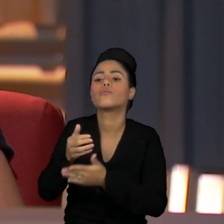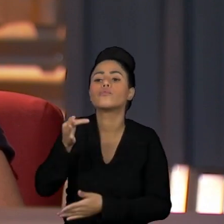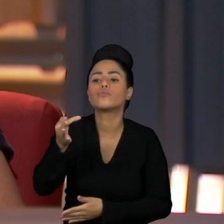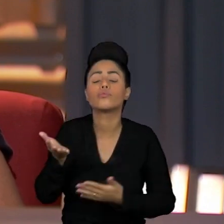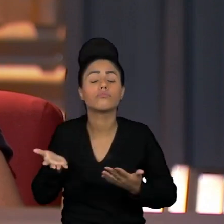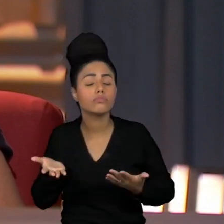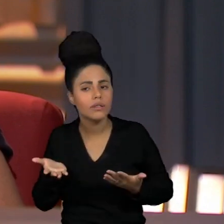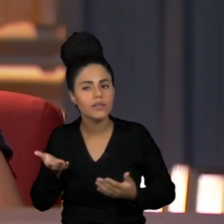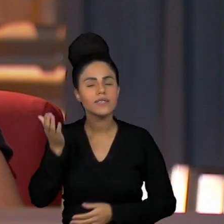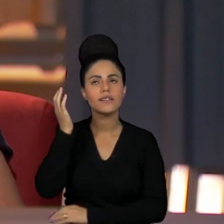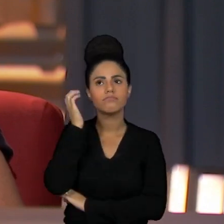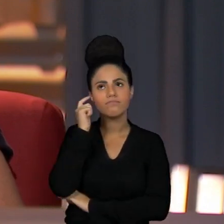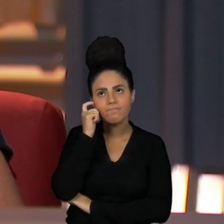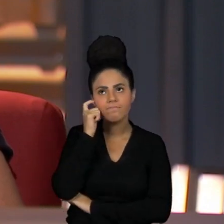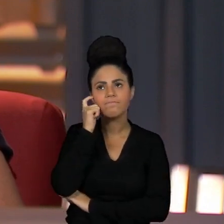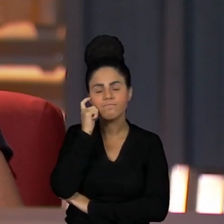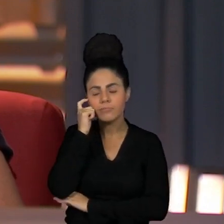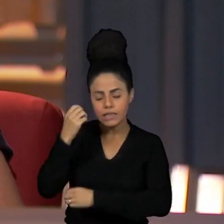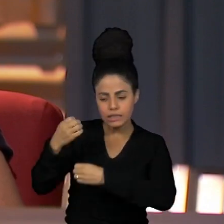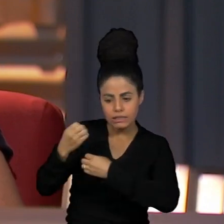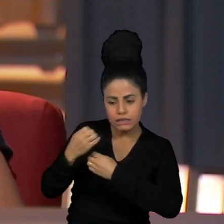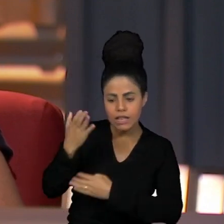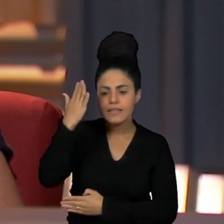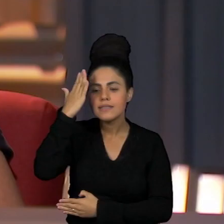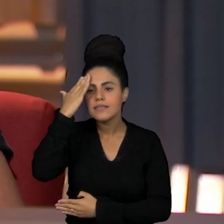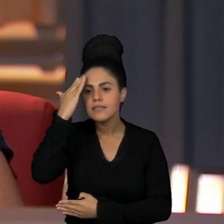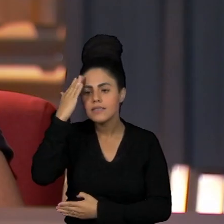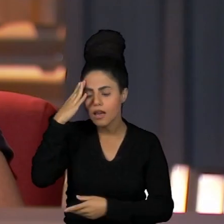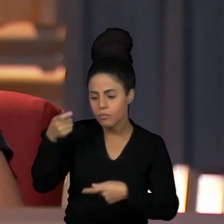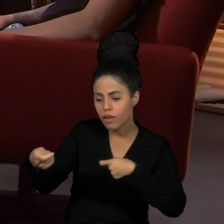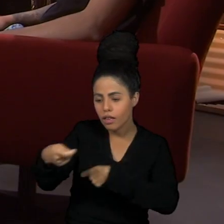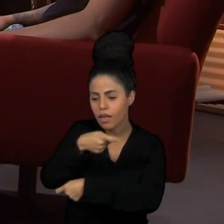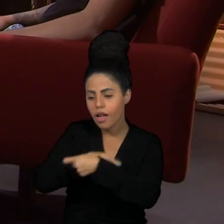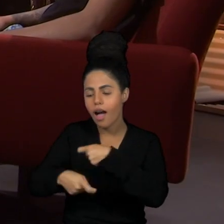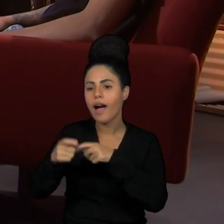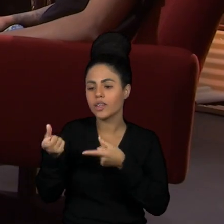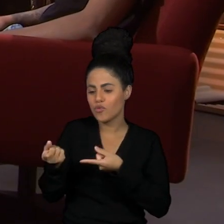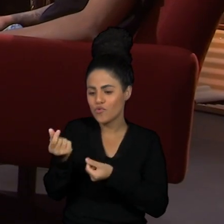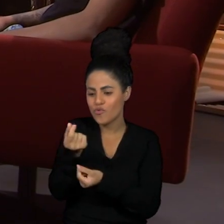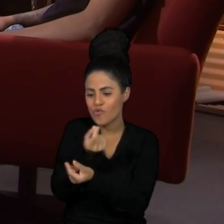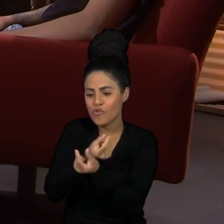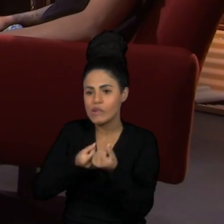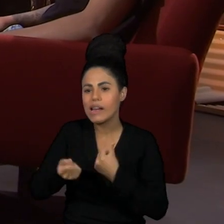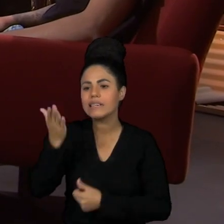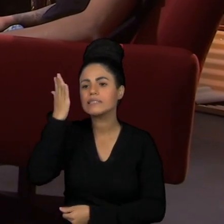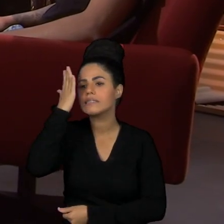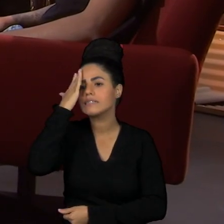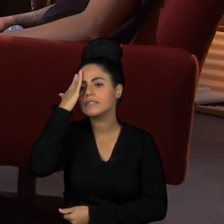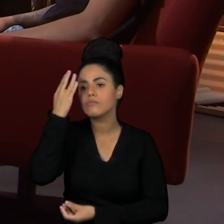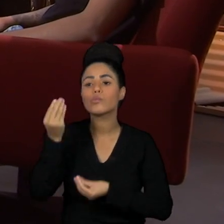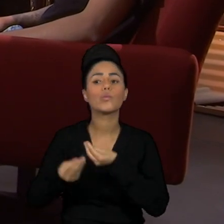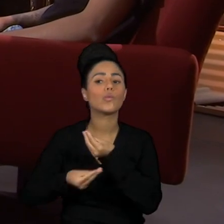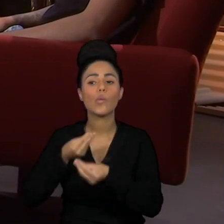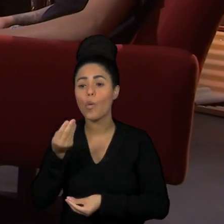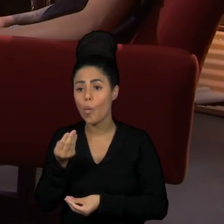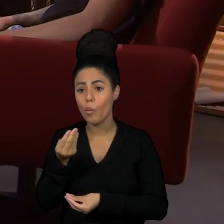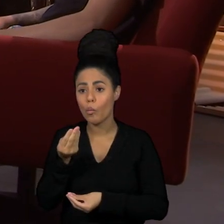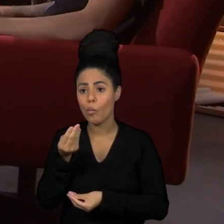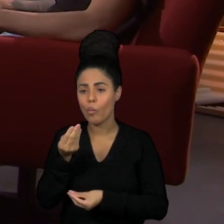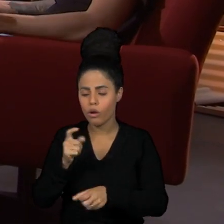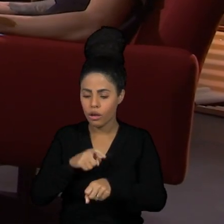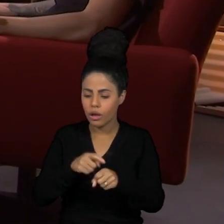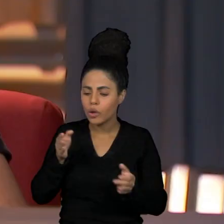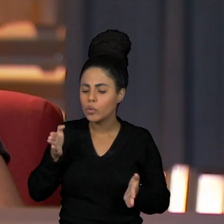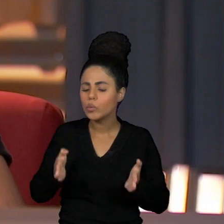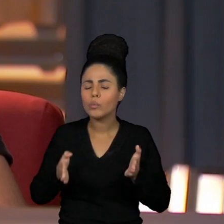com a educação financeira você consegue ter um discernimento melhor também do momento que você vai pegar esse empréstimo. Né? Para quê,